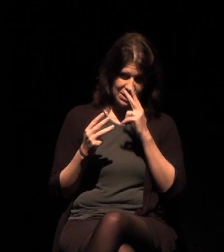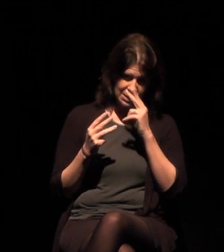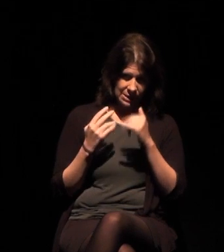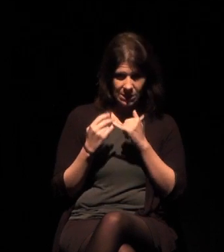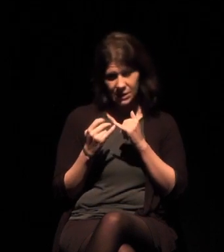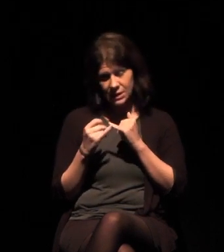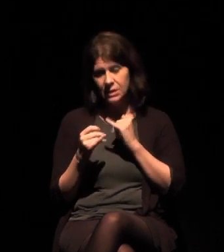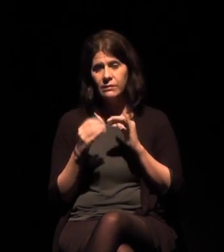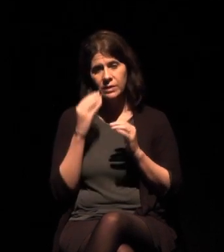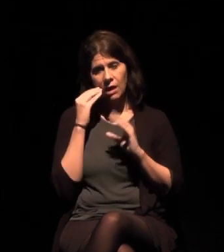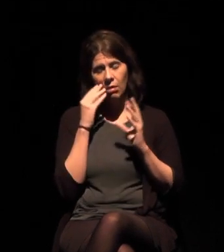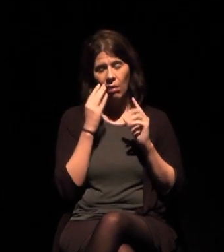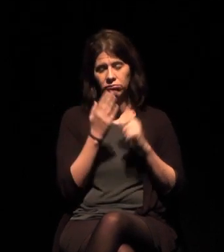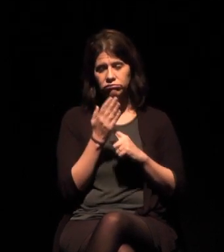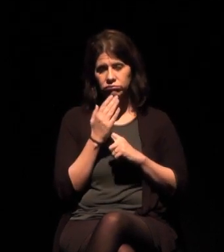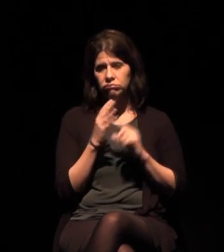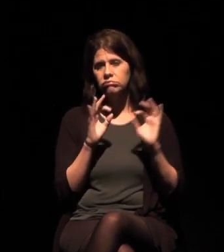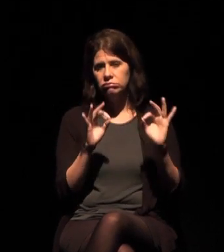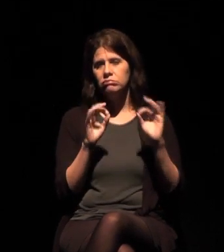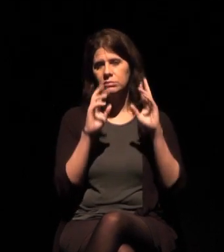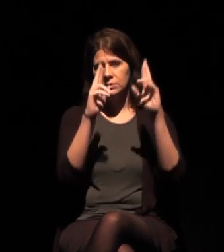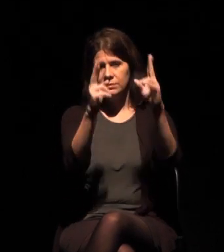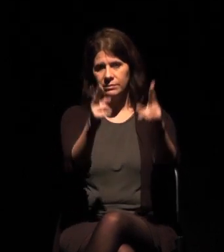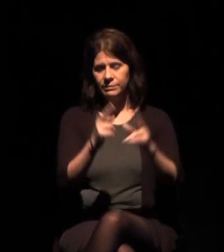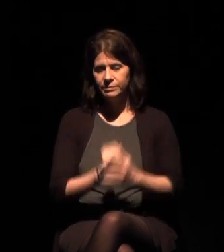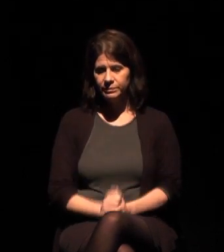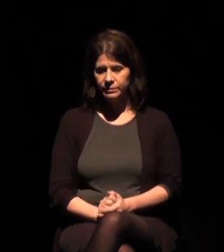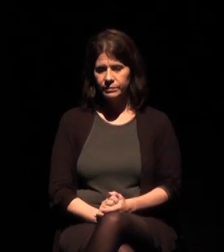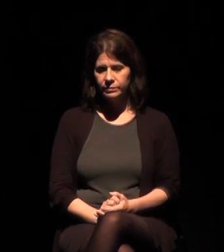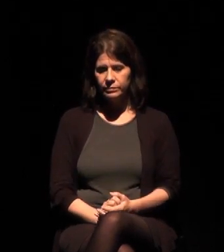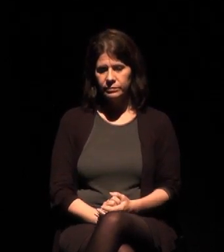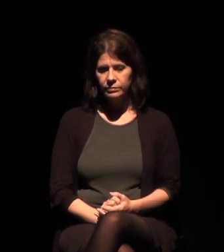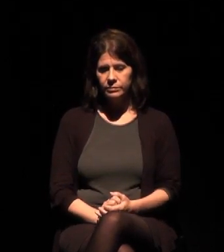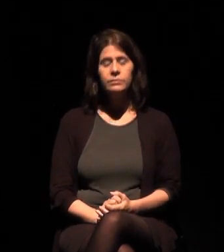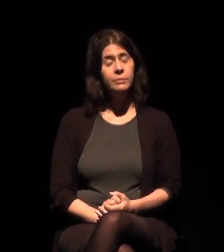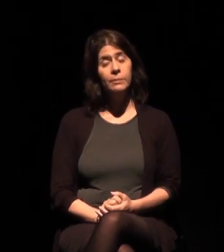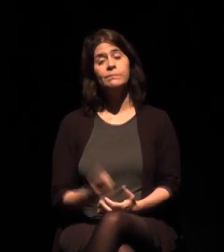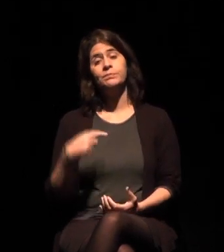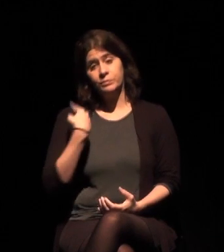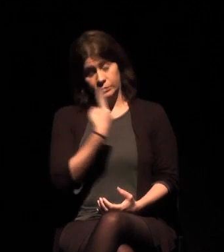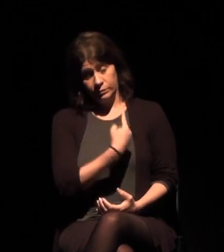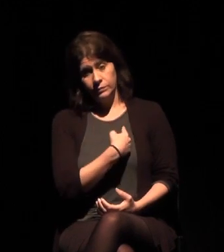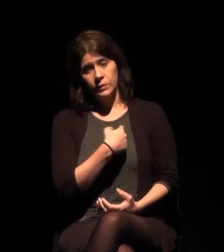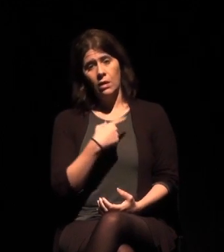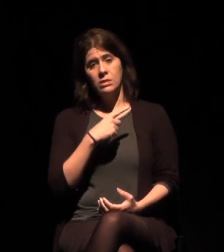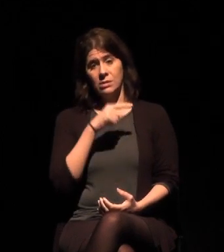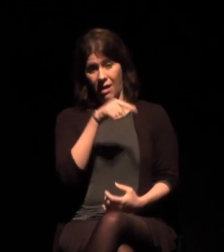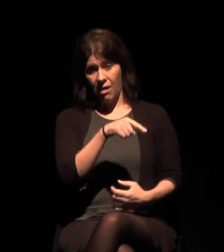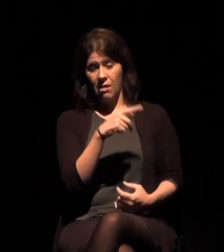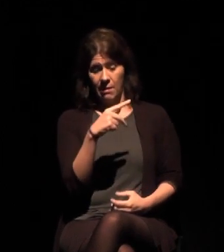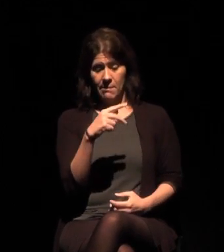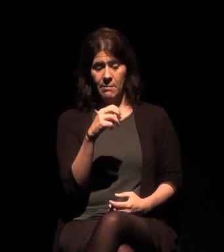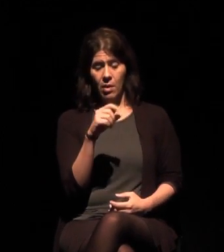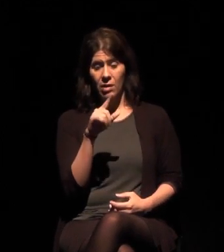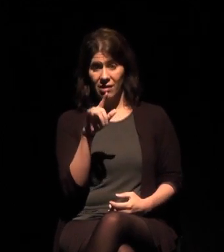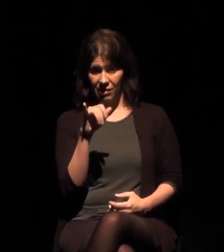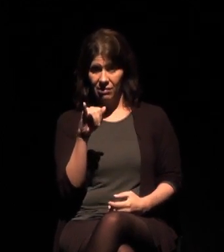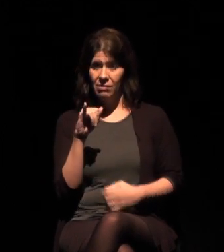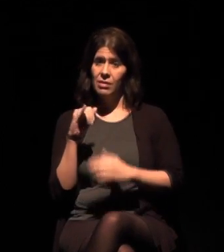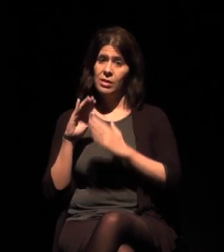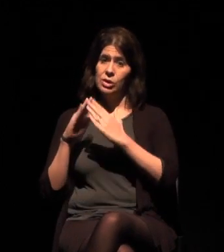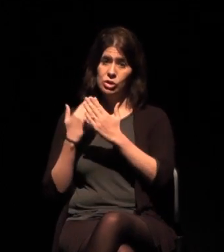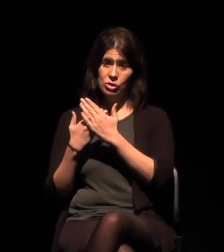combinado aqui é bom nós temos é oferecido cursos na napoli na escola politécnica